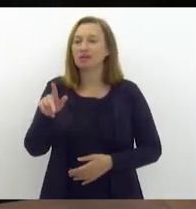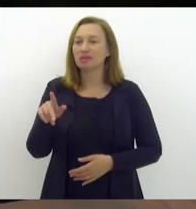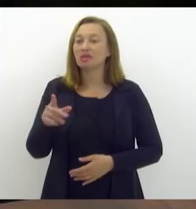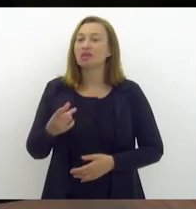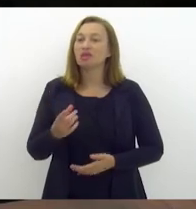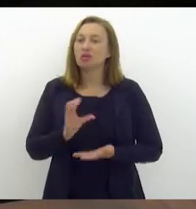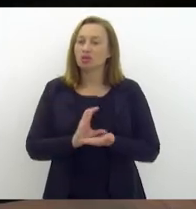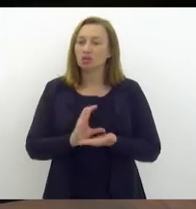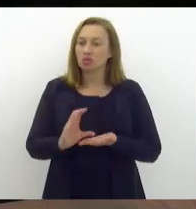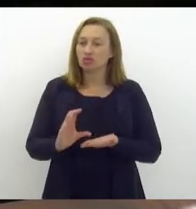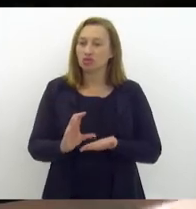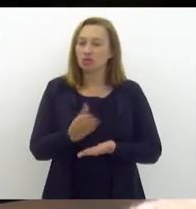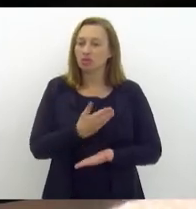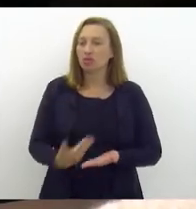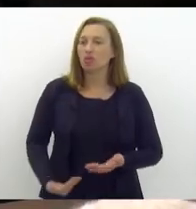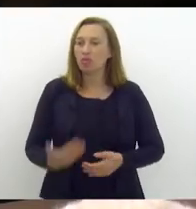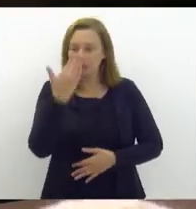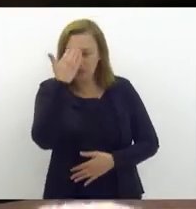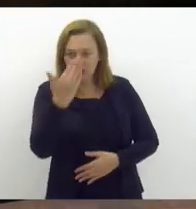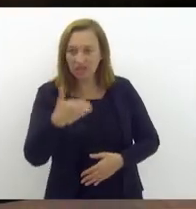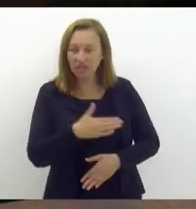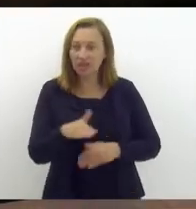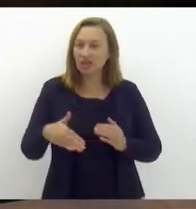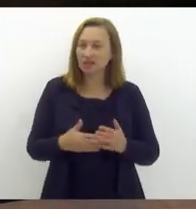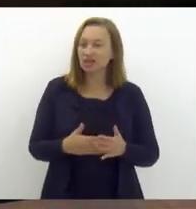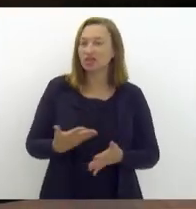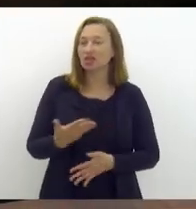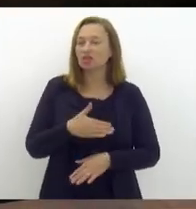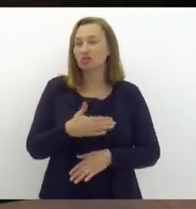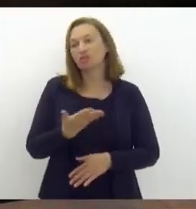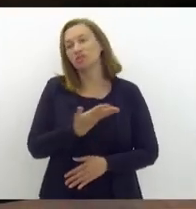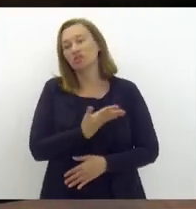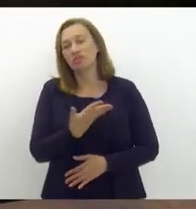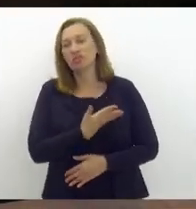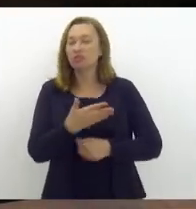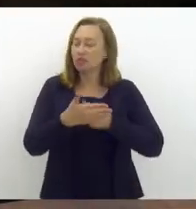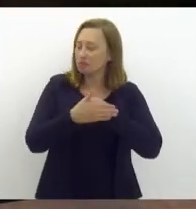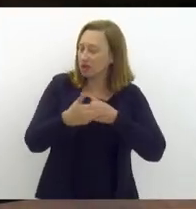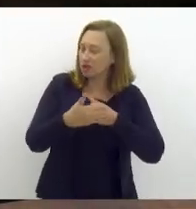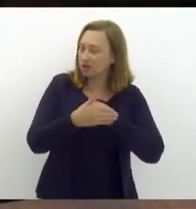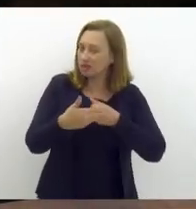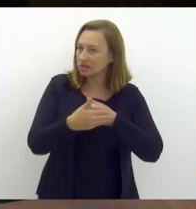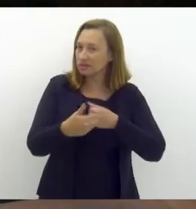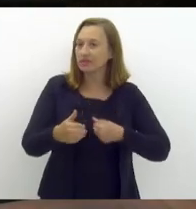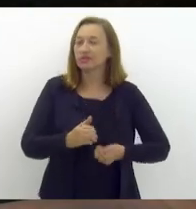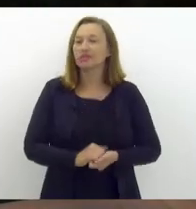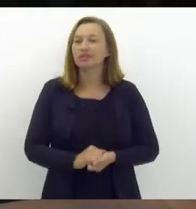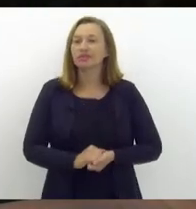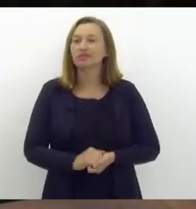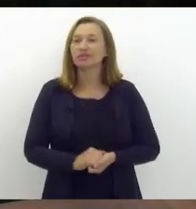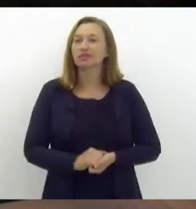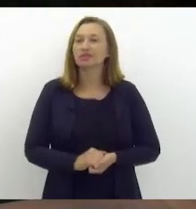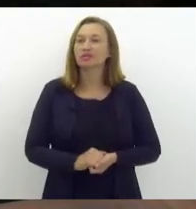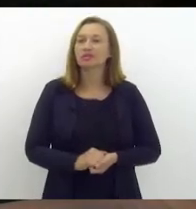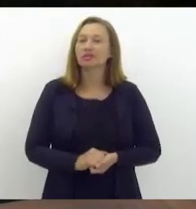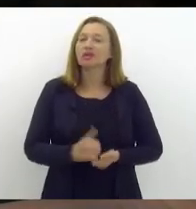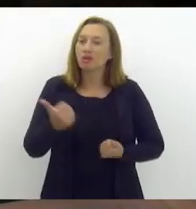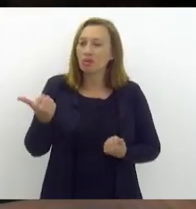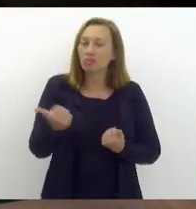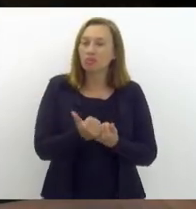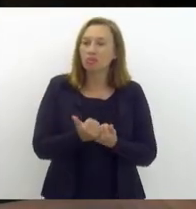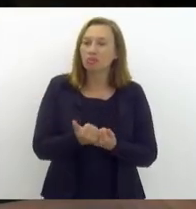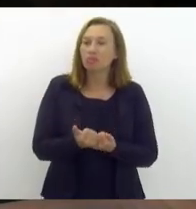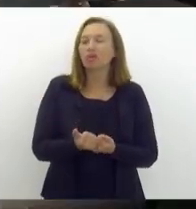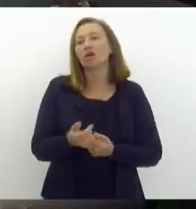dinheiro público. Muito obrigado, eu agradeço a todos os colegas pelo carinho e pela demonstração de apoio ao